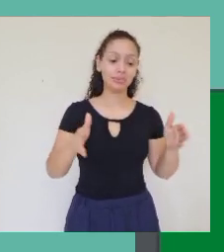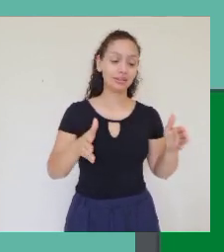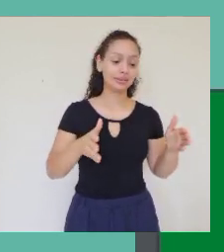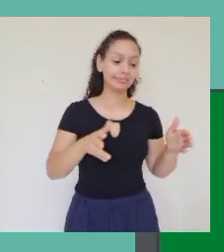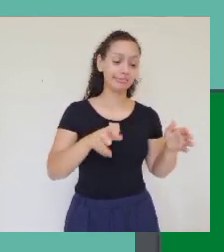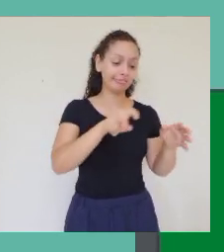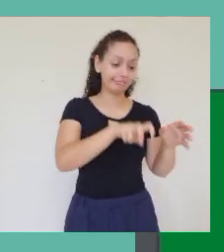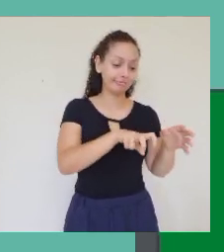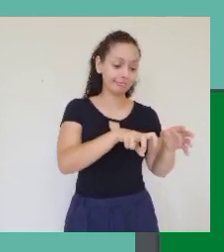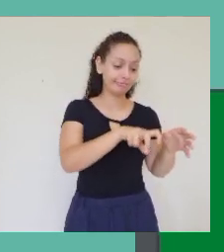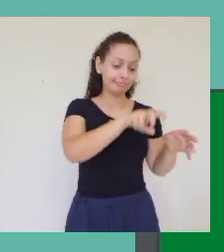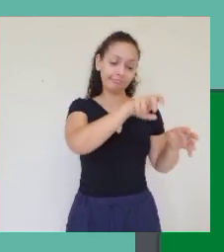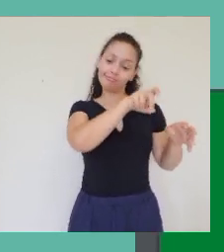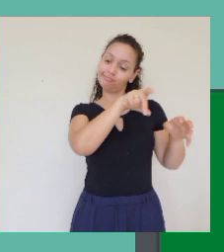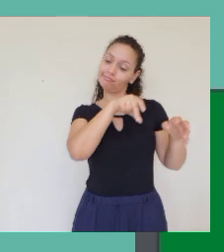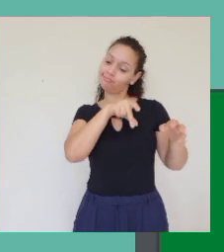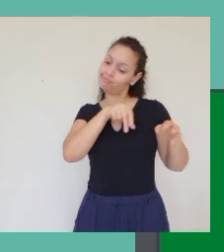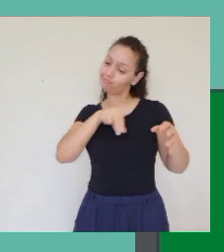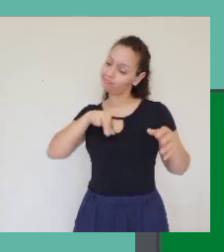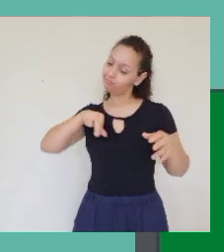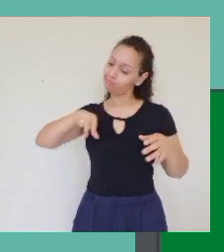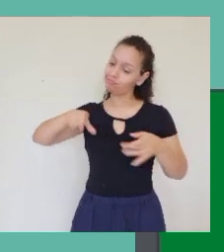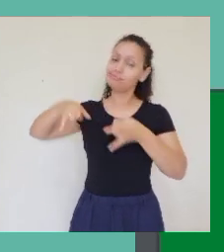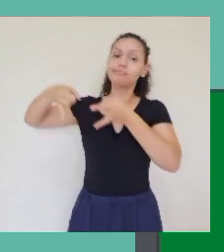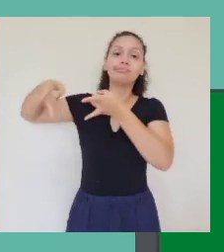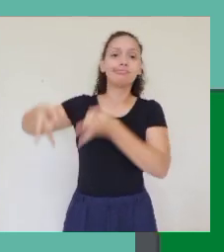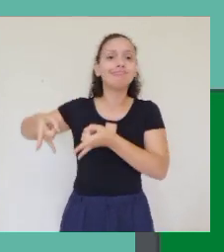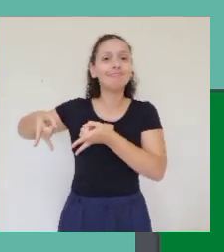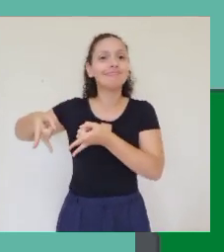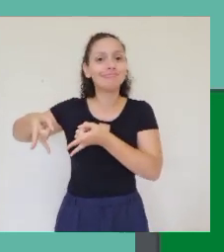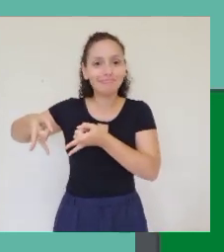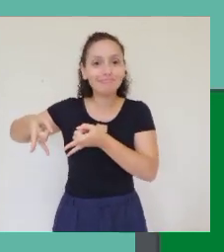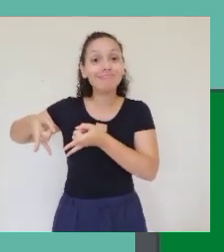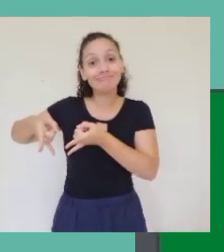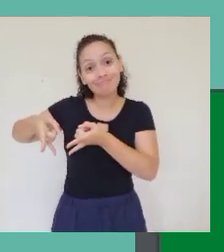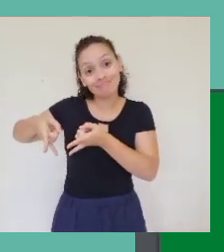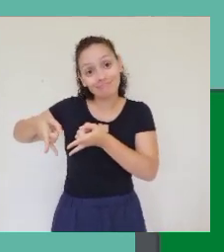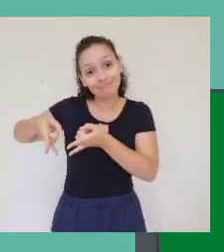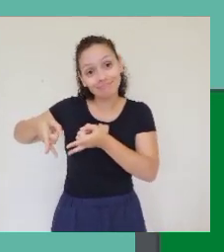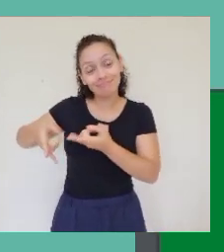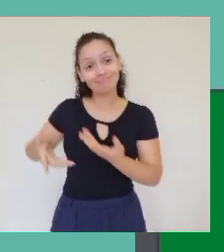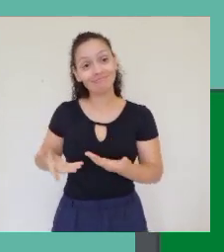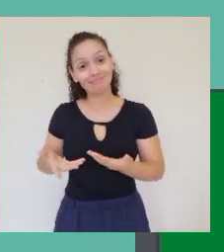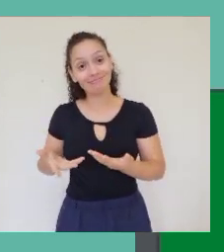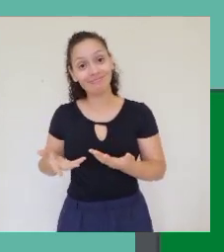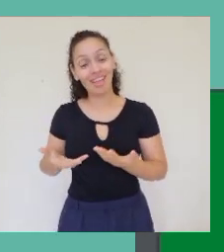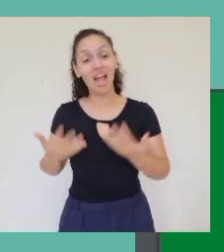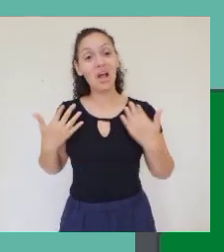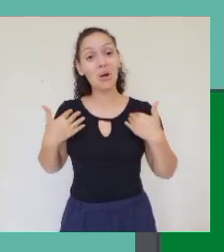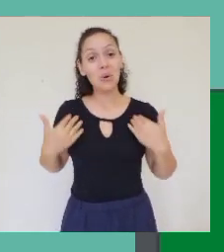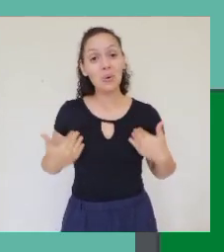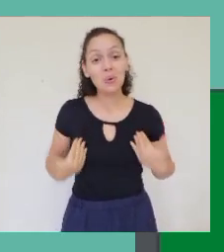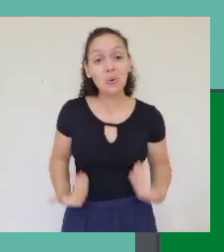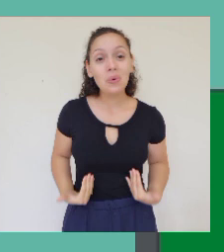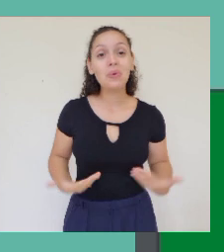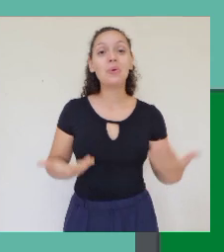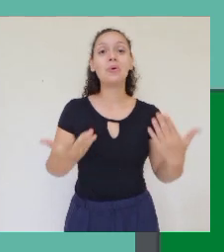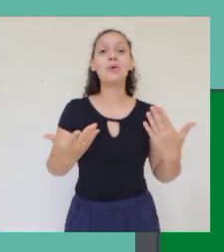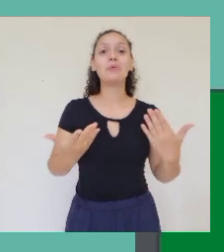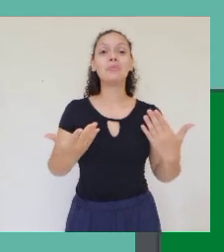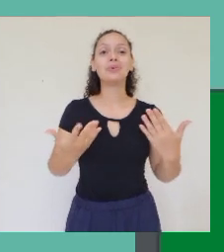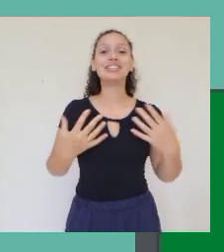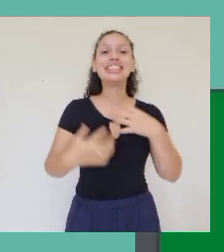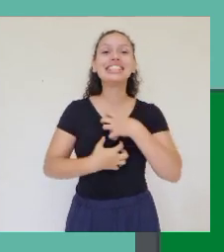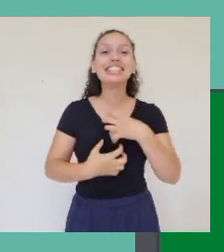né? Então, a sua postura ela muda totalmente, né? A sua sobrecarga muscular ela muda totalmente, a sua sobrecarga